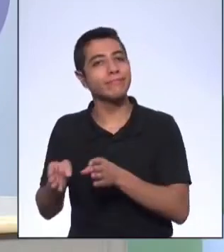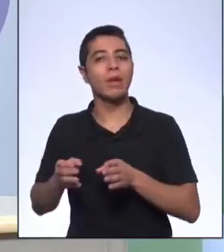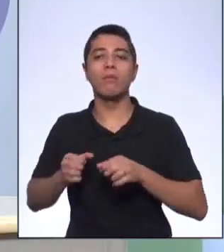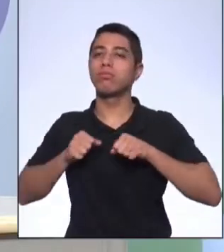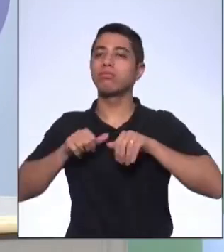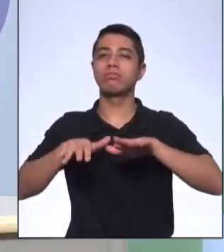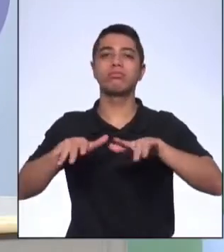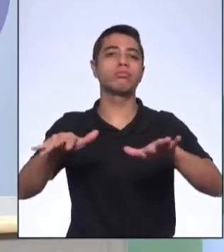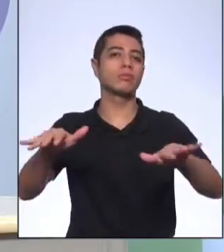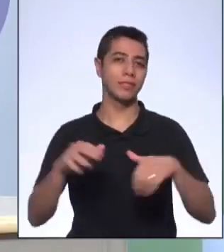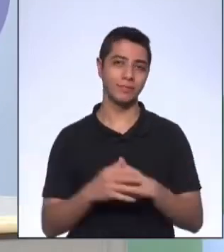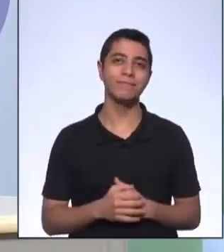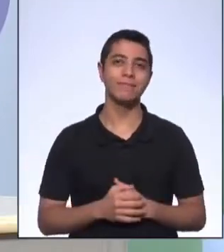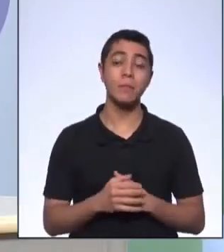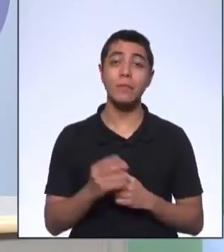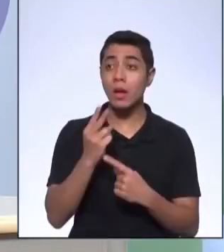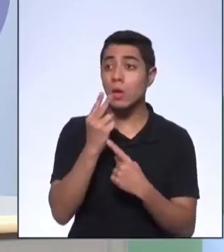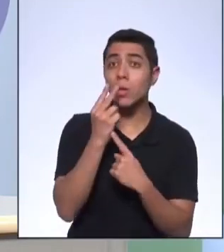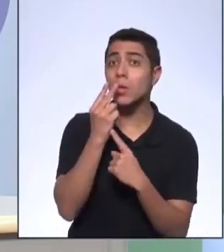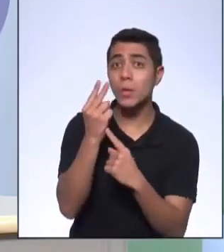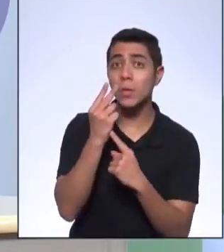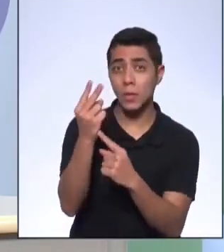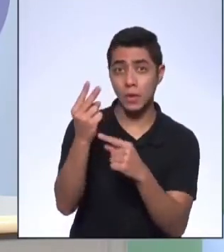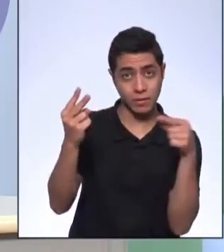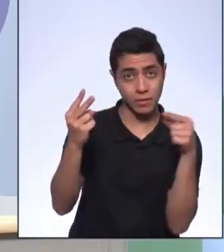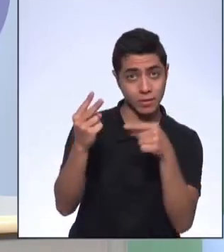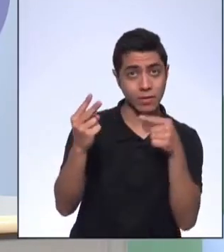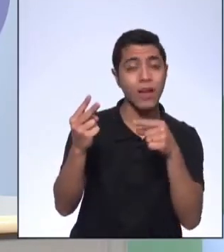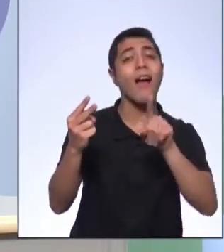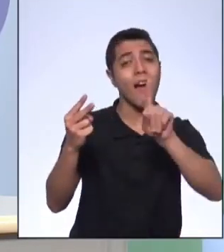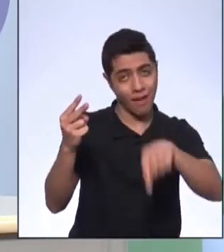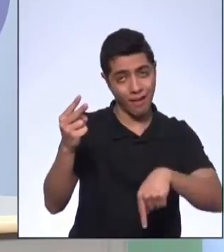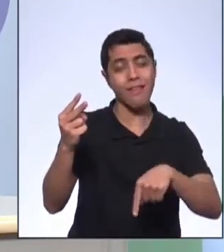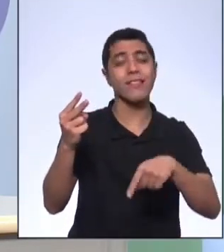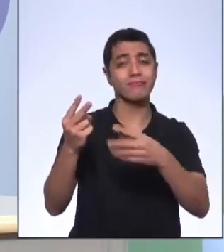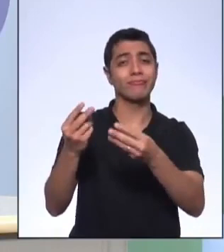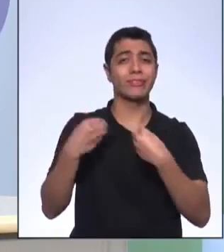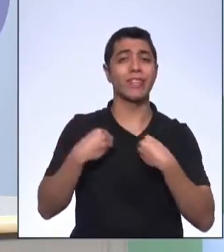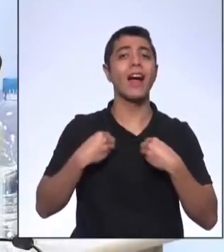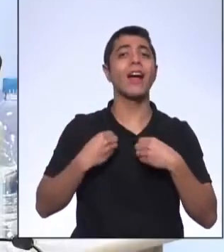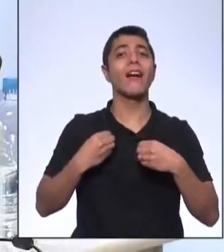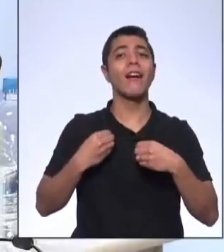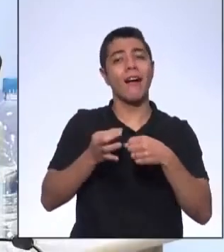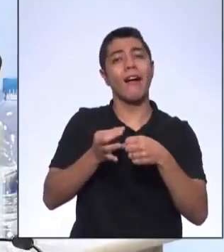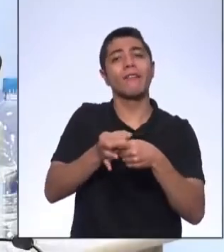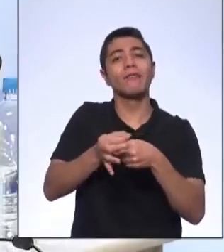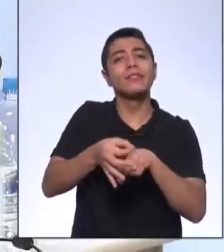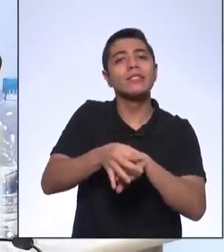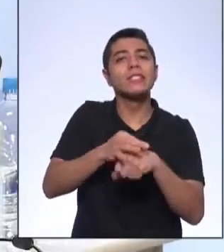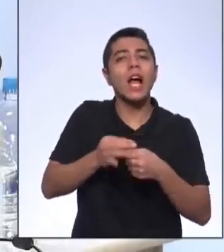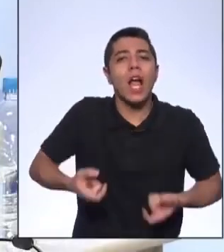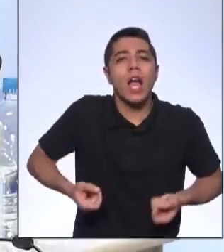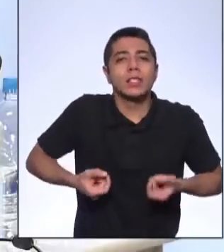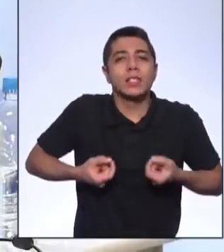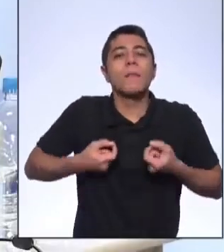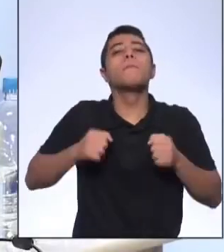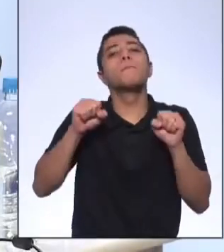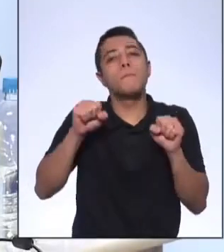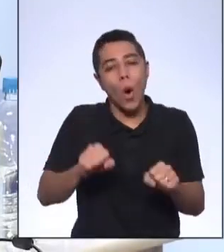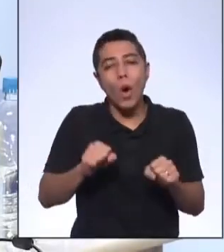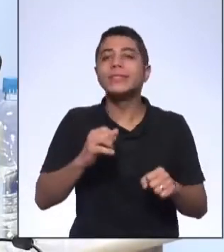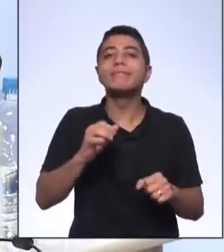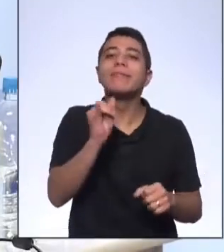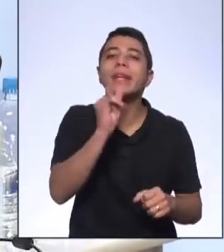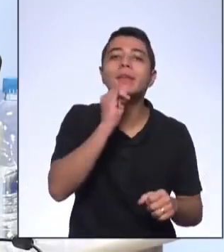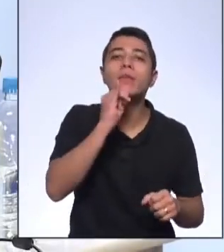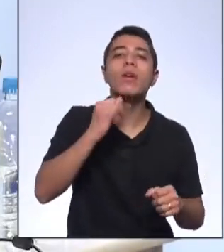agente carcinogênico e que pode estar provocando, né? Alterando as células do pulmão, ou da traqueia, tá? Ou dos